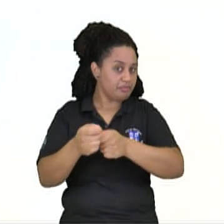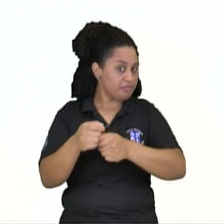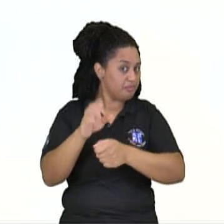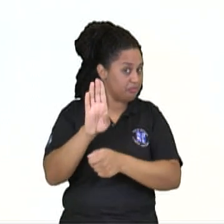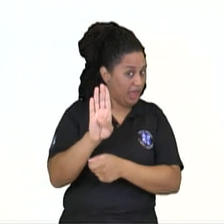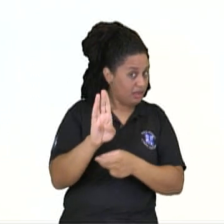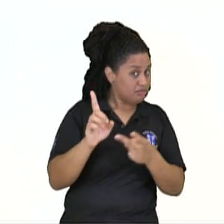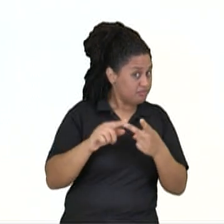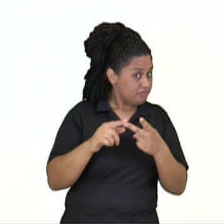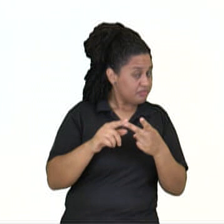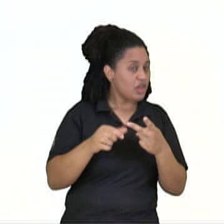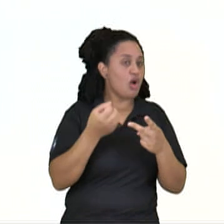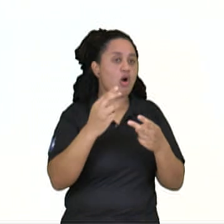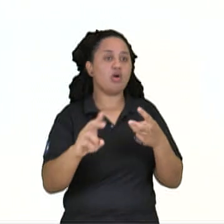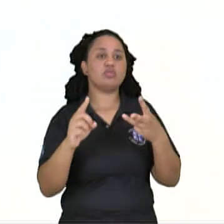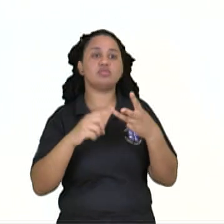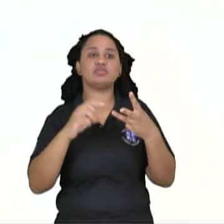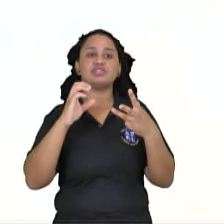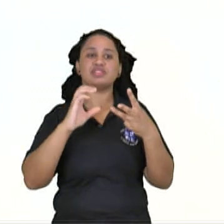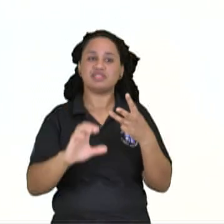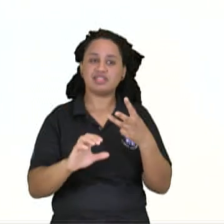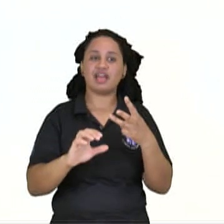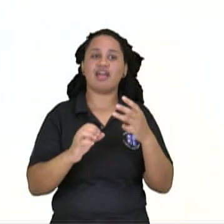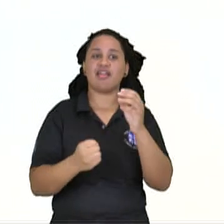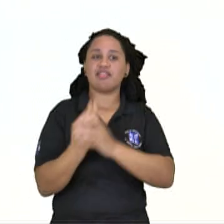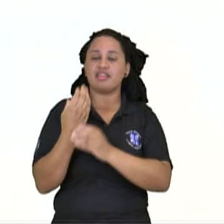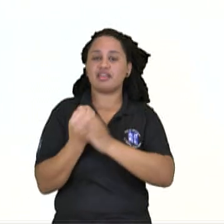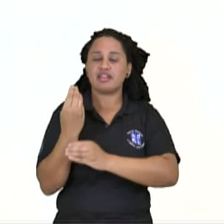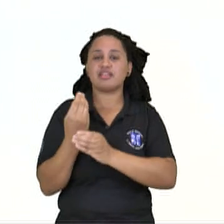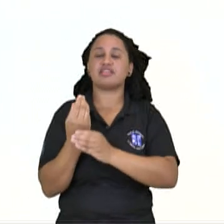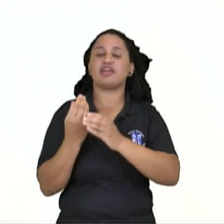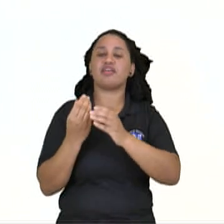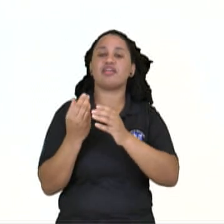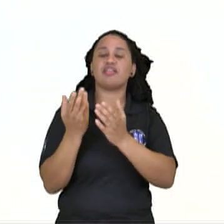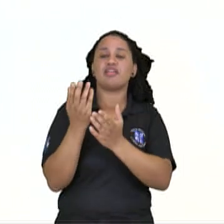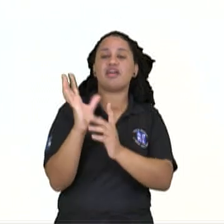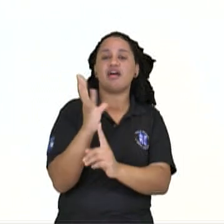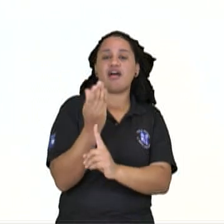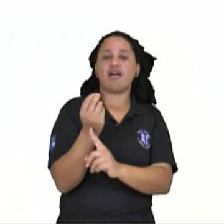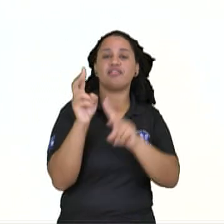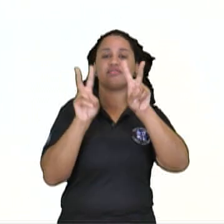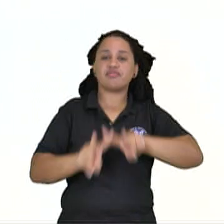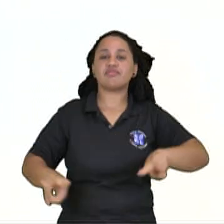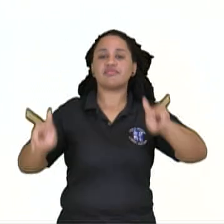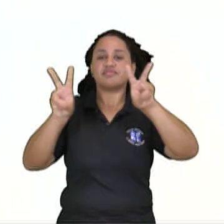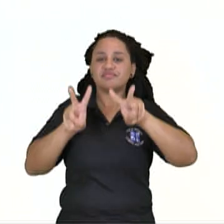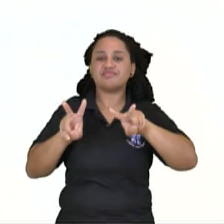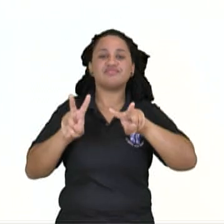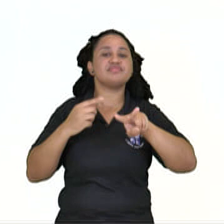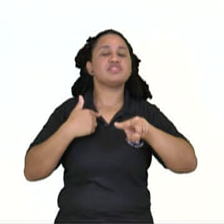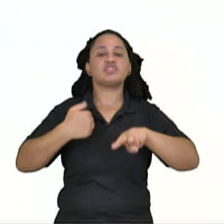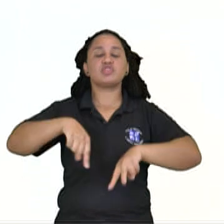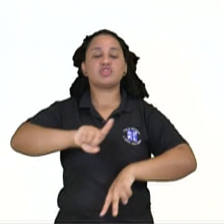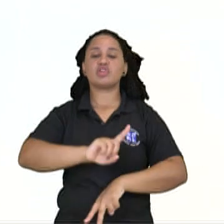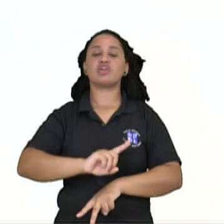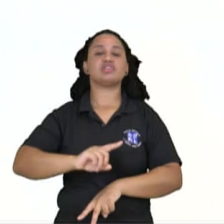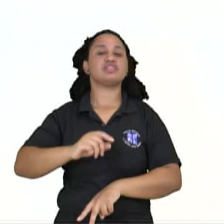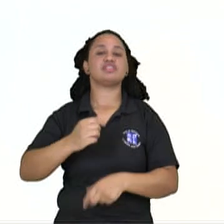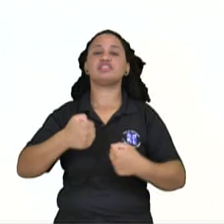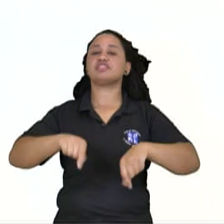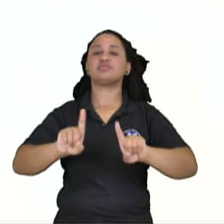B? Ou letra C, na criação das artes visuais, nós não precisamos